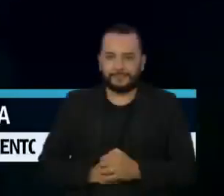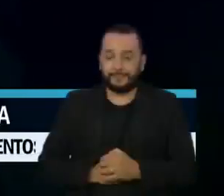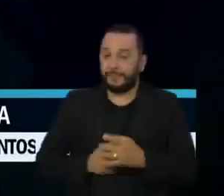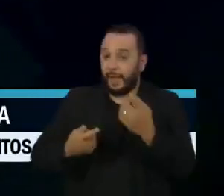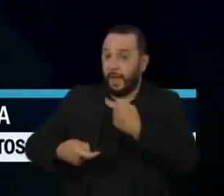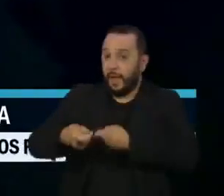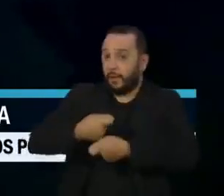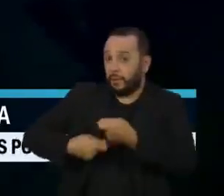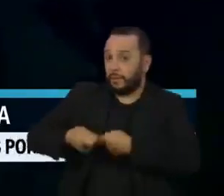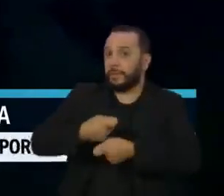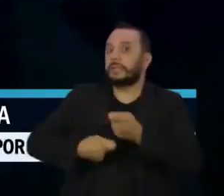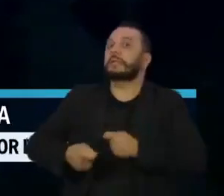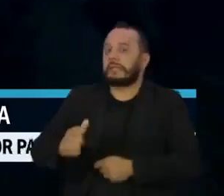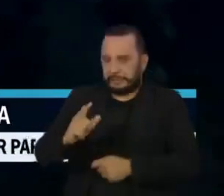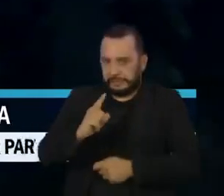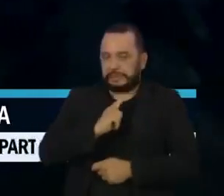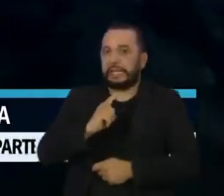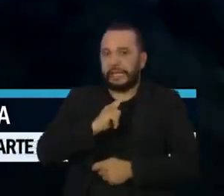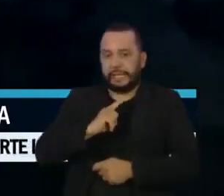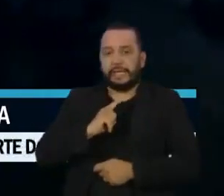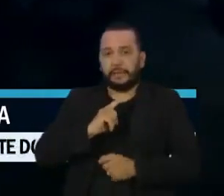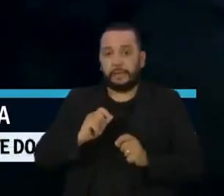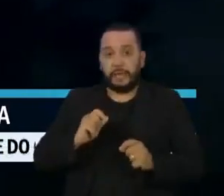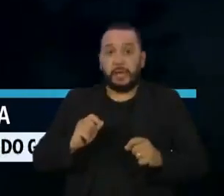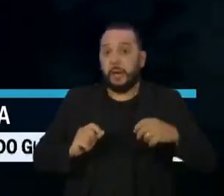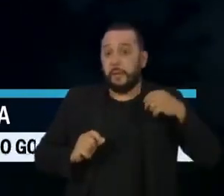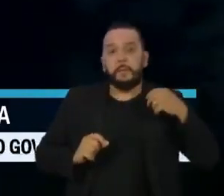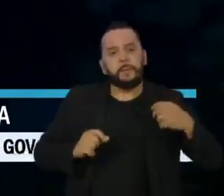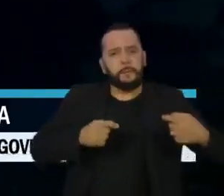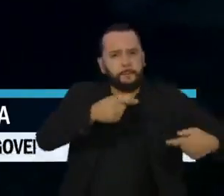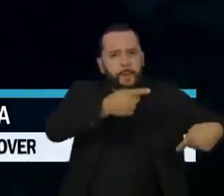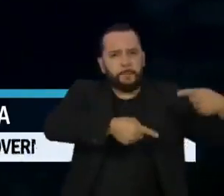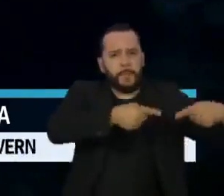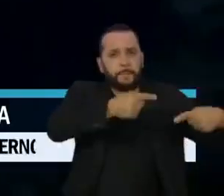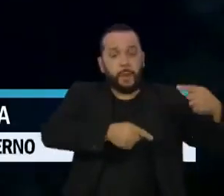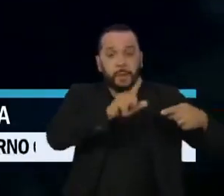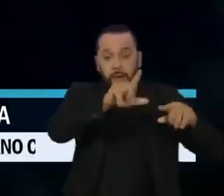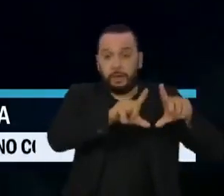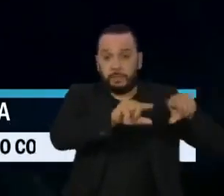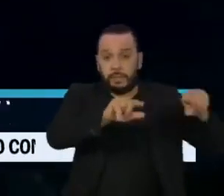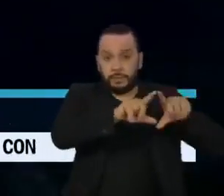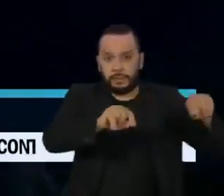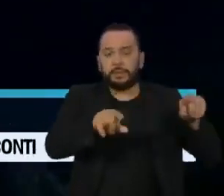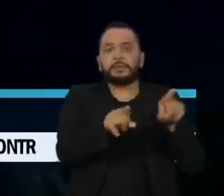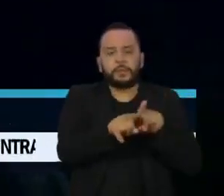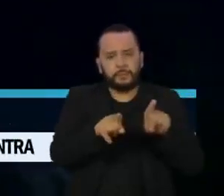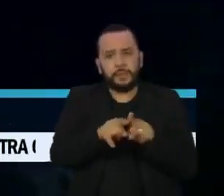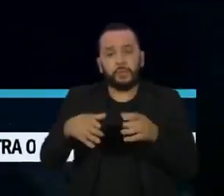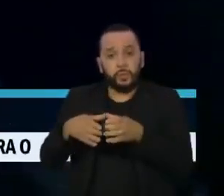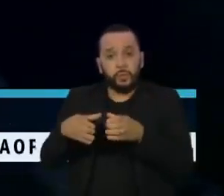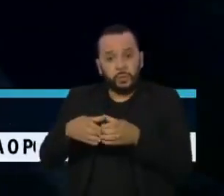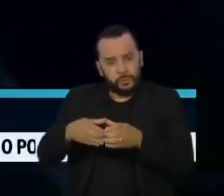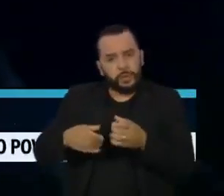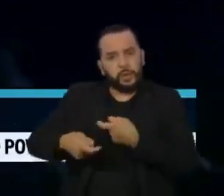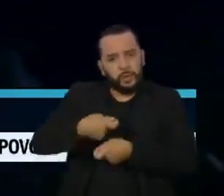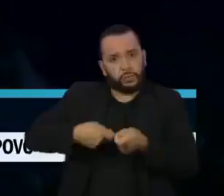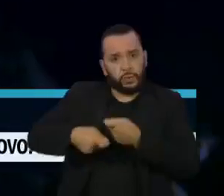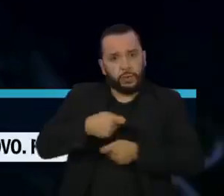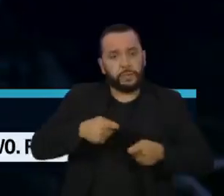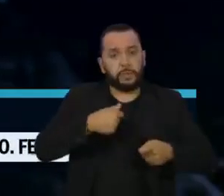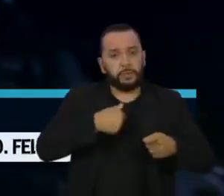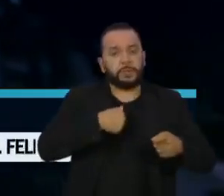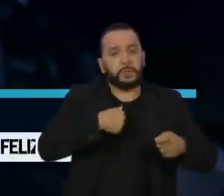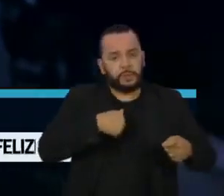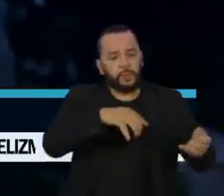A economia está sentindo o baque das tensões políticas em Brasília e da falta de sintonia da equipe econômica com o Congresso. Aos poucos,